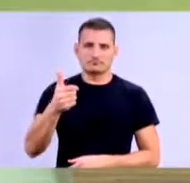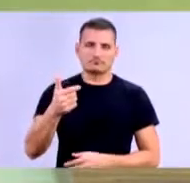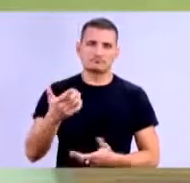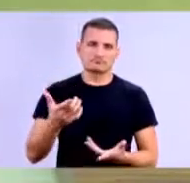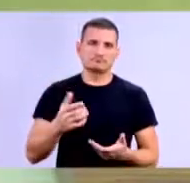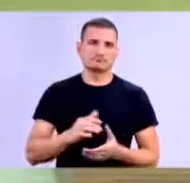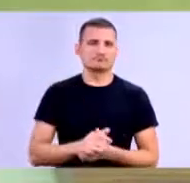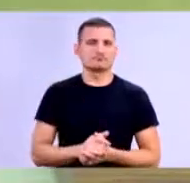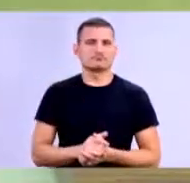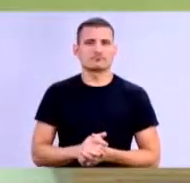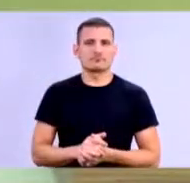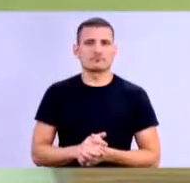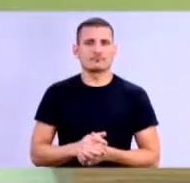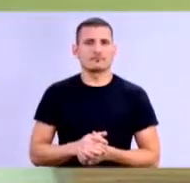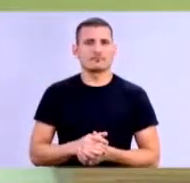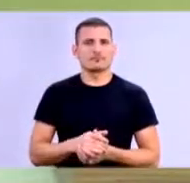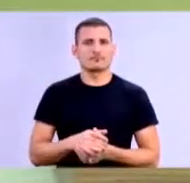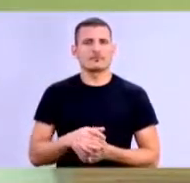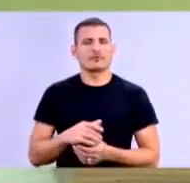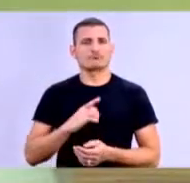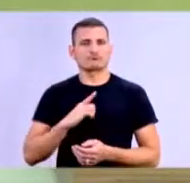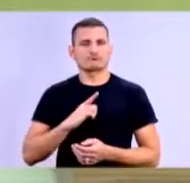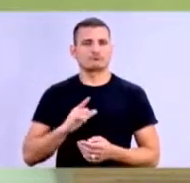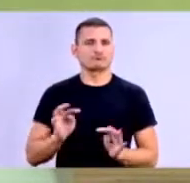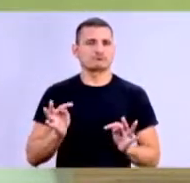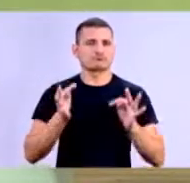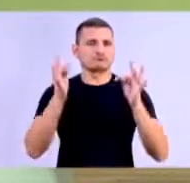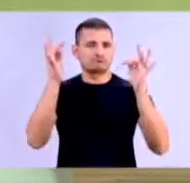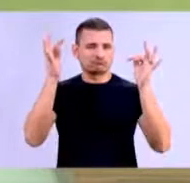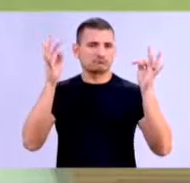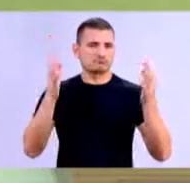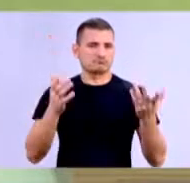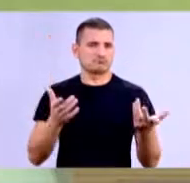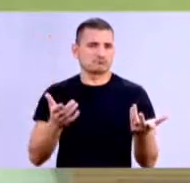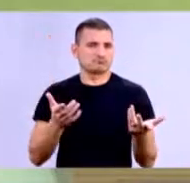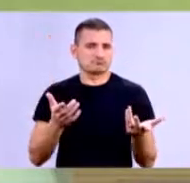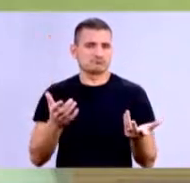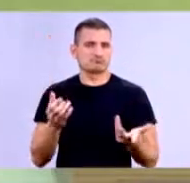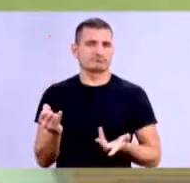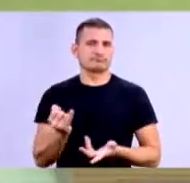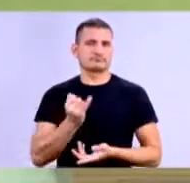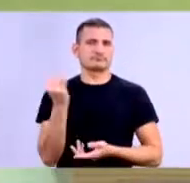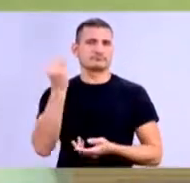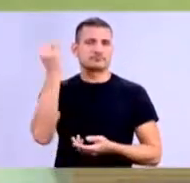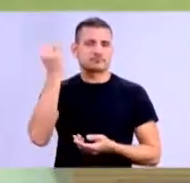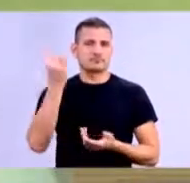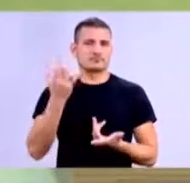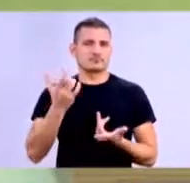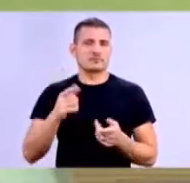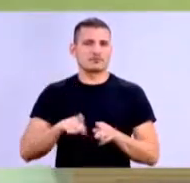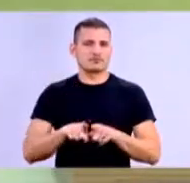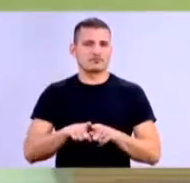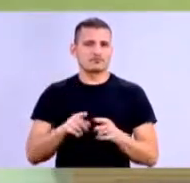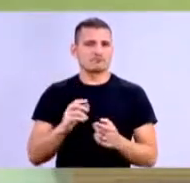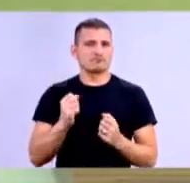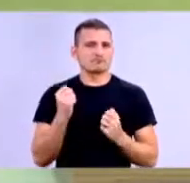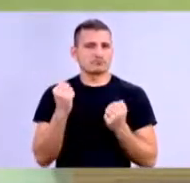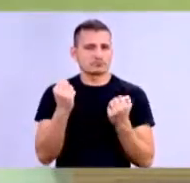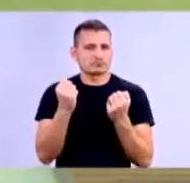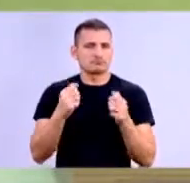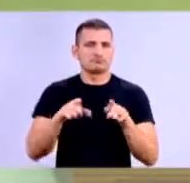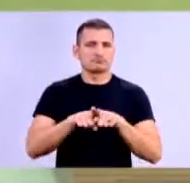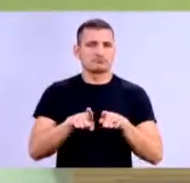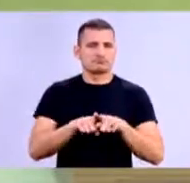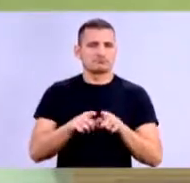poder contar com tecnologias tão ricas, né, e tão poderosas para